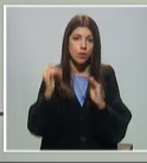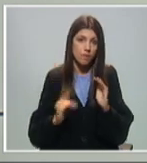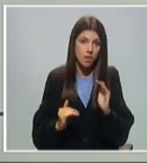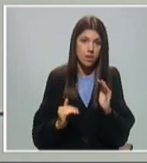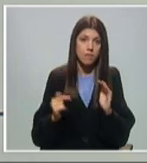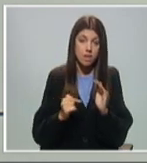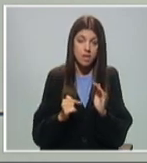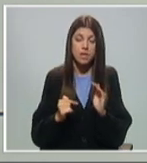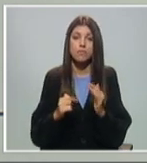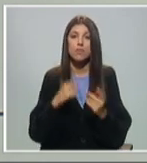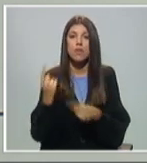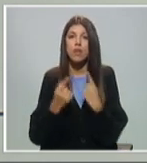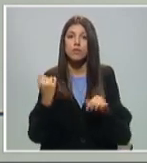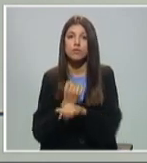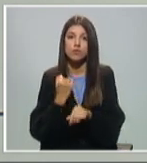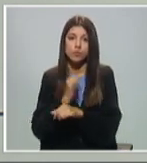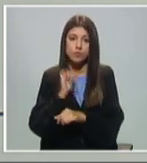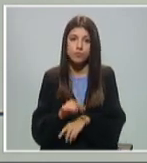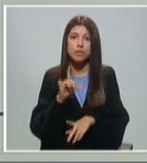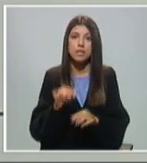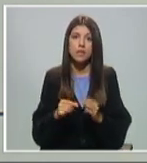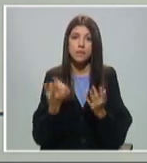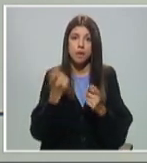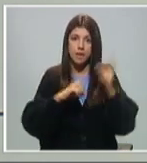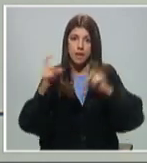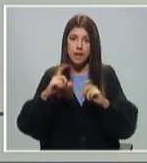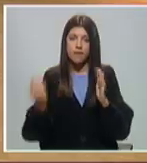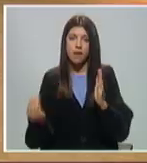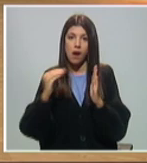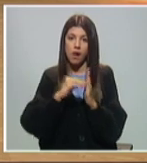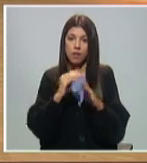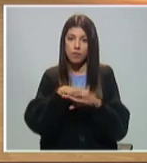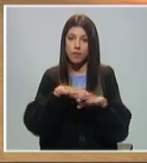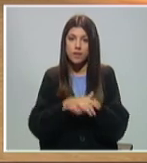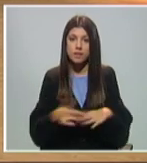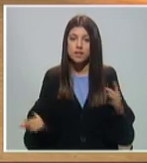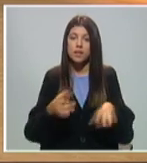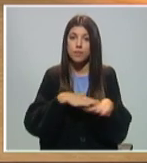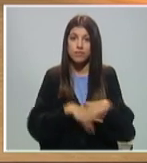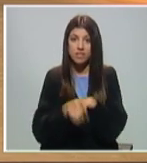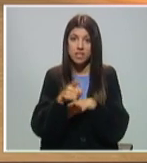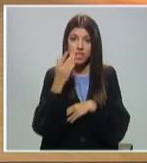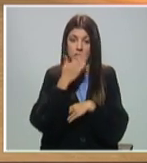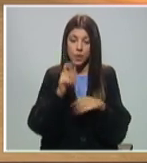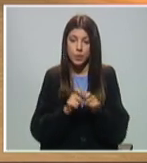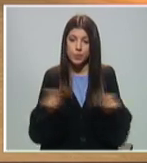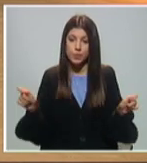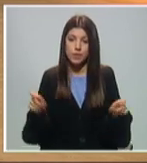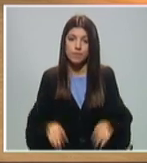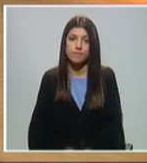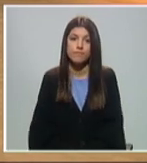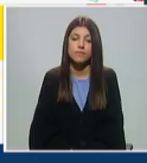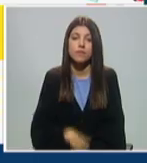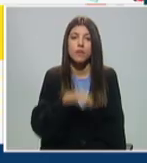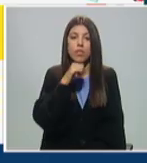funções. E também inserir um gráfico. É isso que nós vamos fazer nesta aula. Então, geralmente, quando